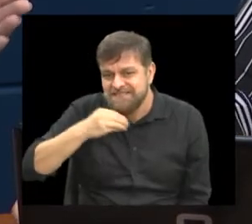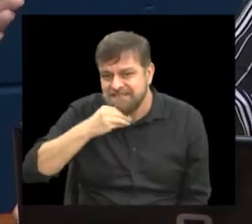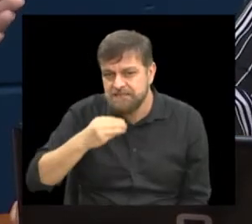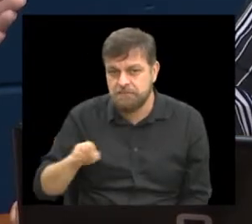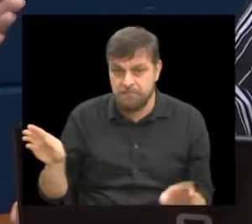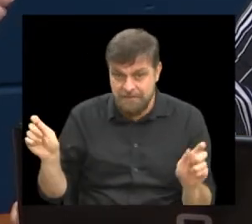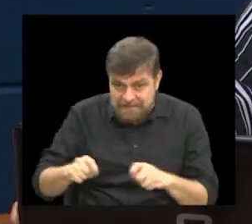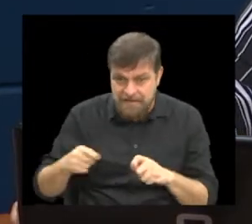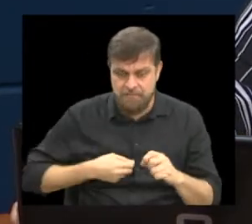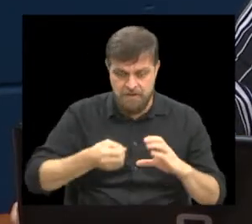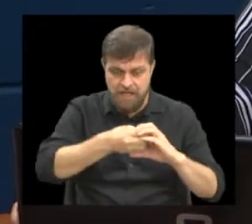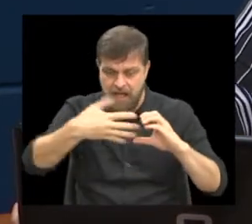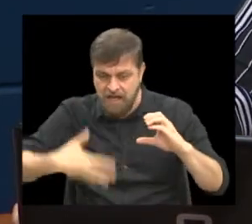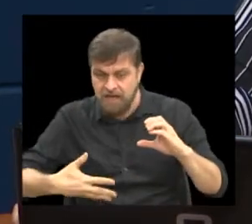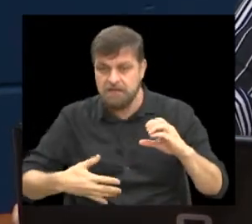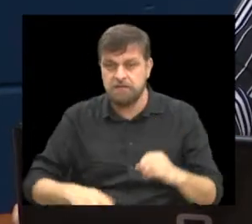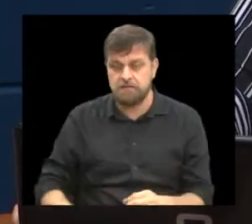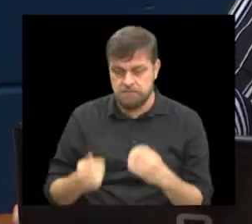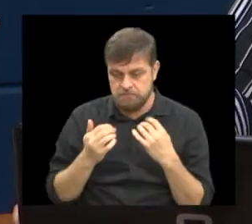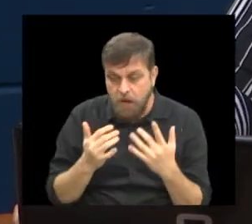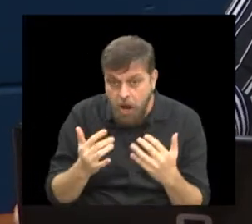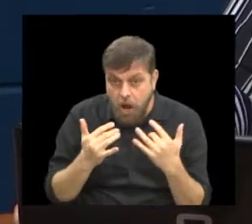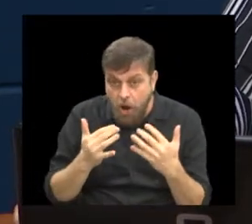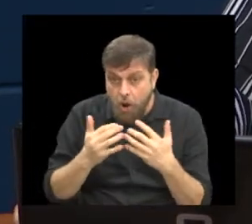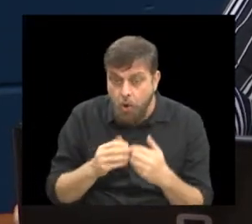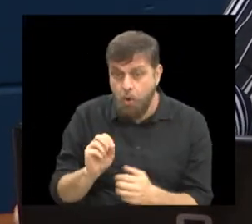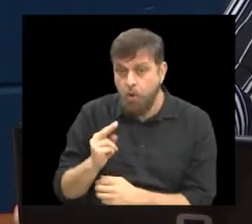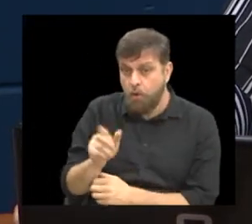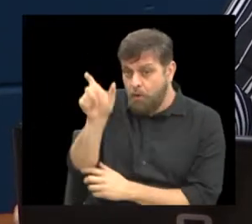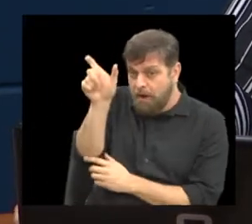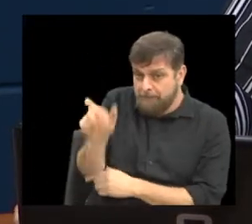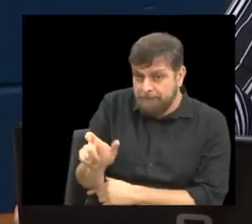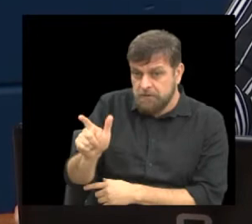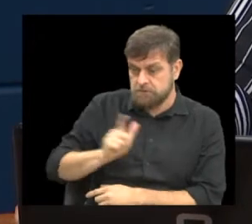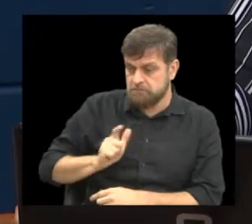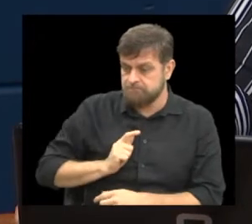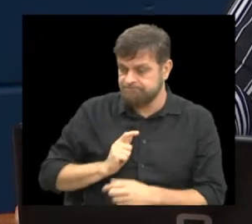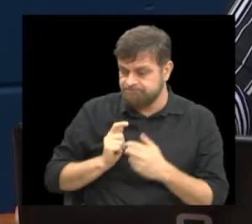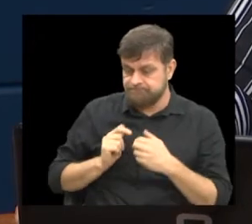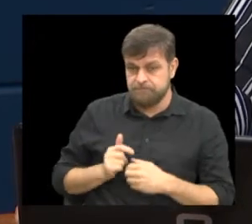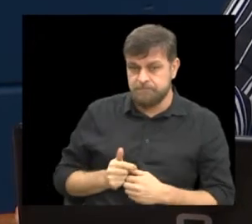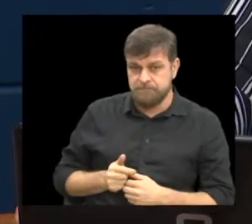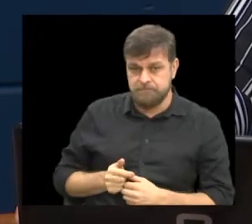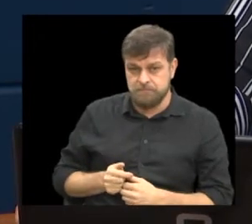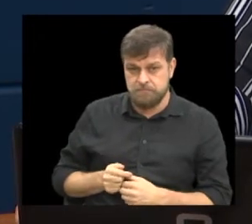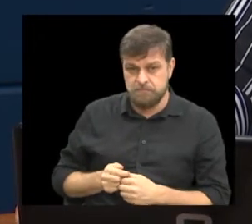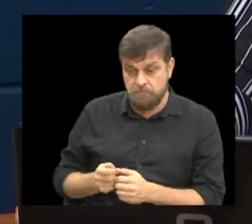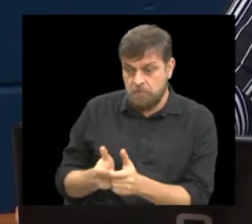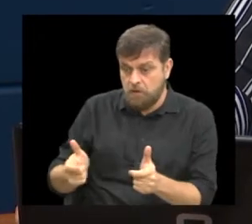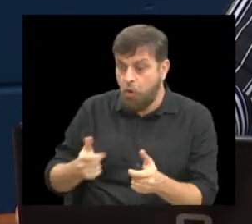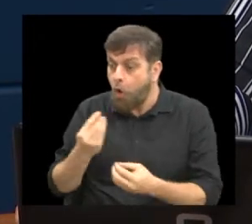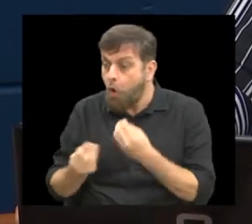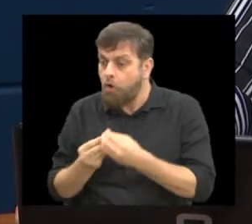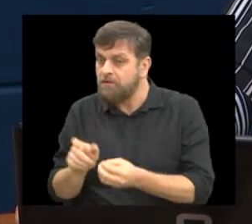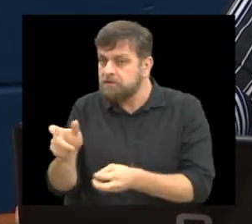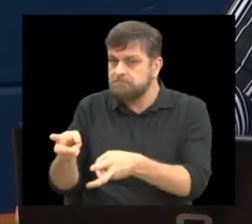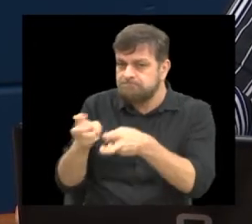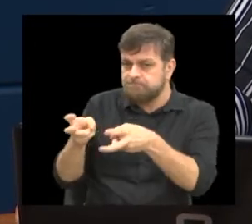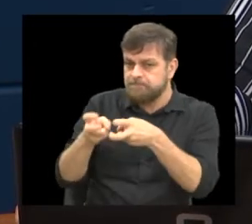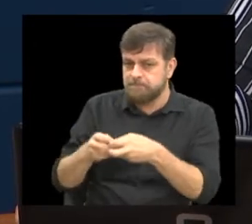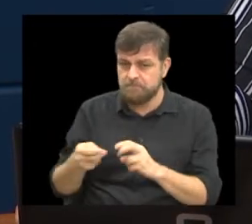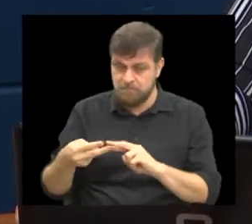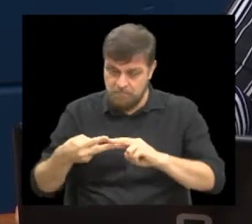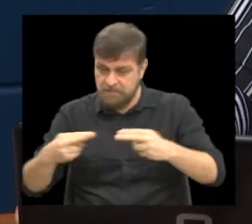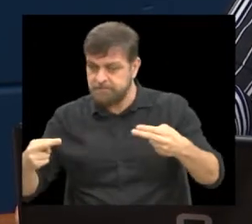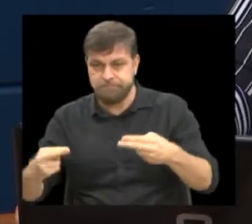características de autismo. Mas se a criança ou a pessoa for uma autista clássica, como que a gente vai fazer isso? Vai fazer exame